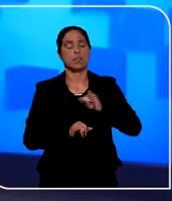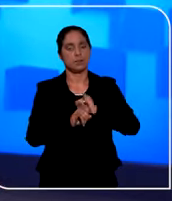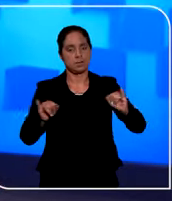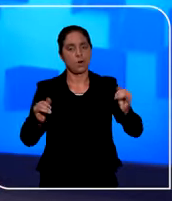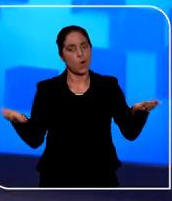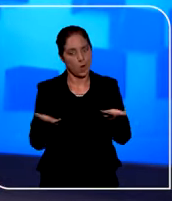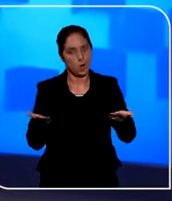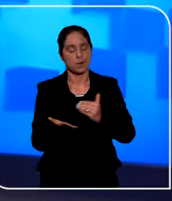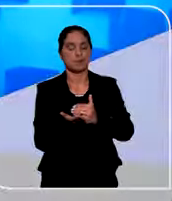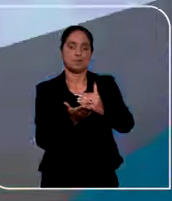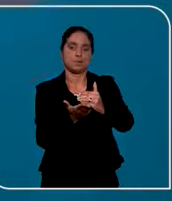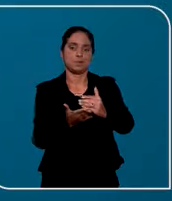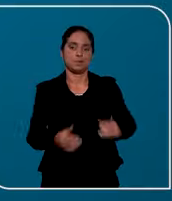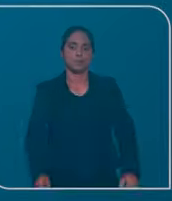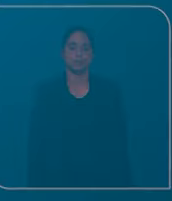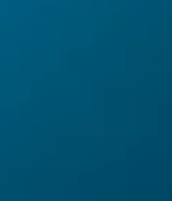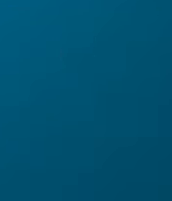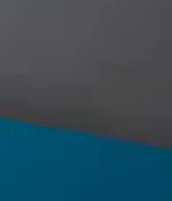começa